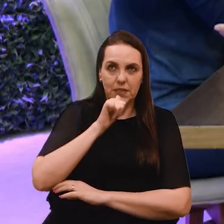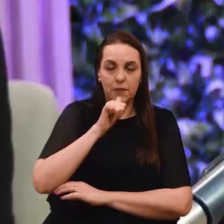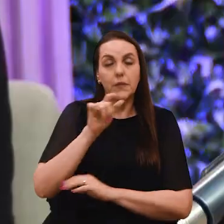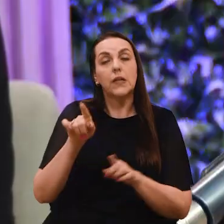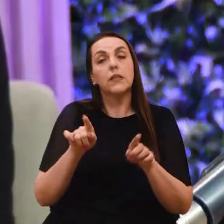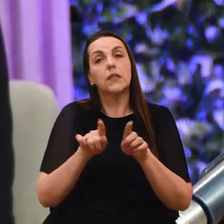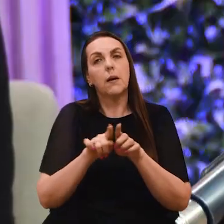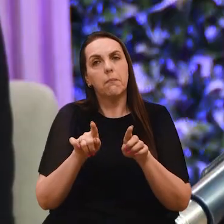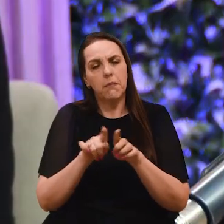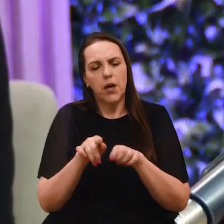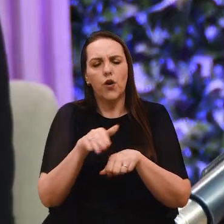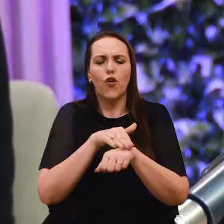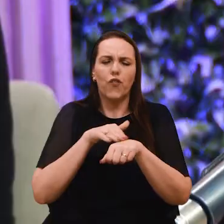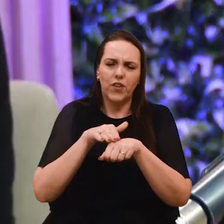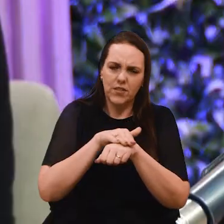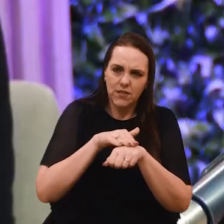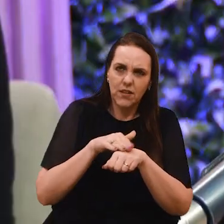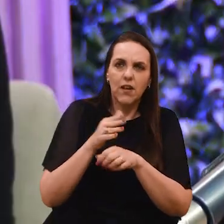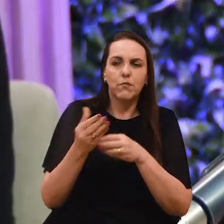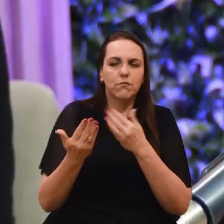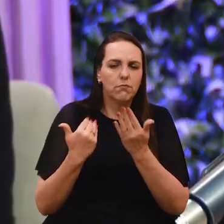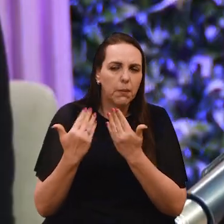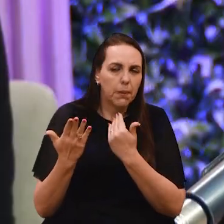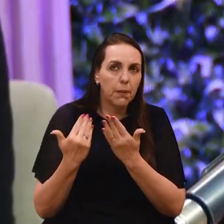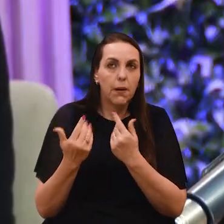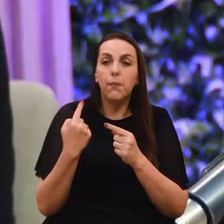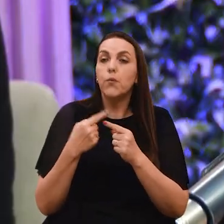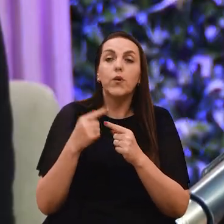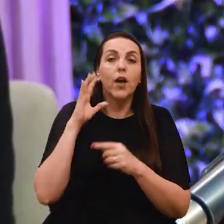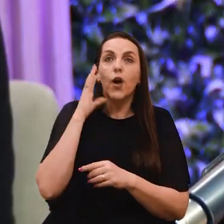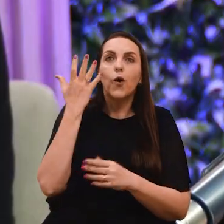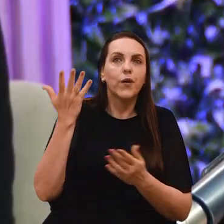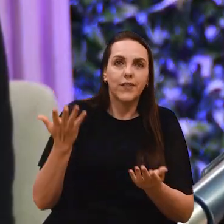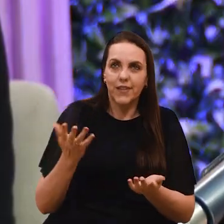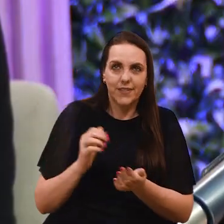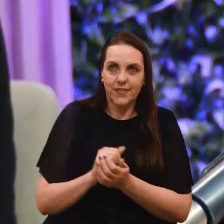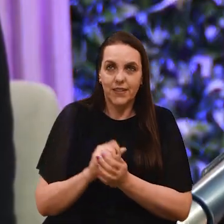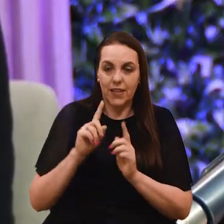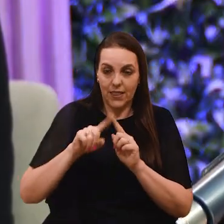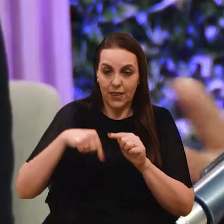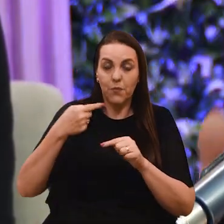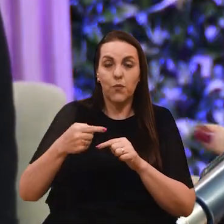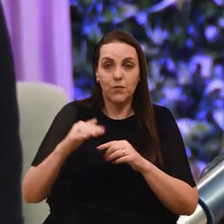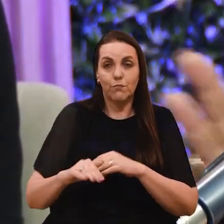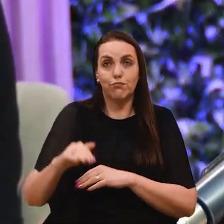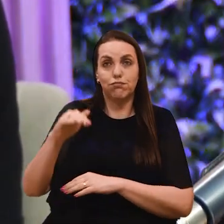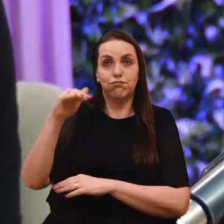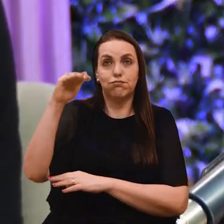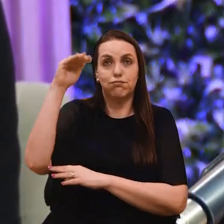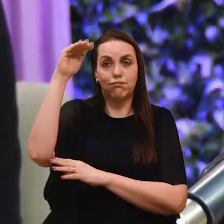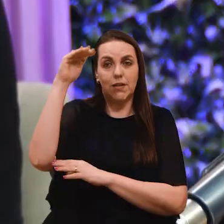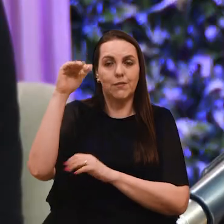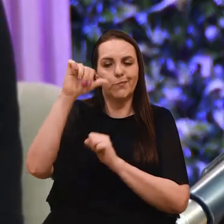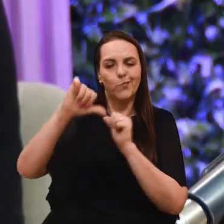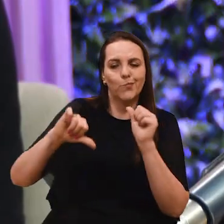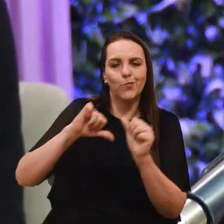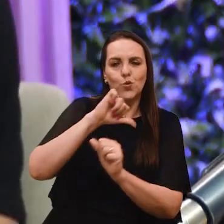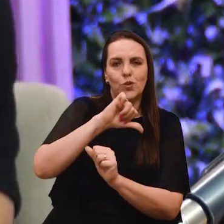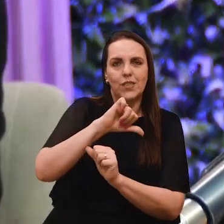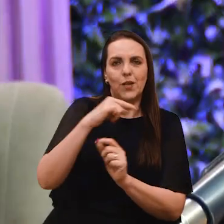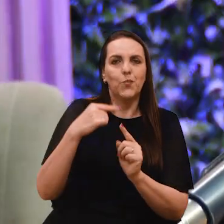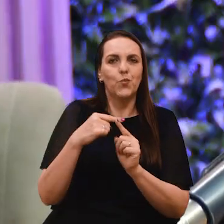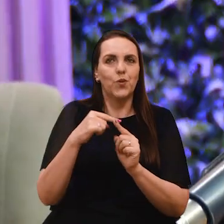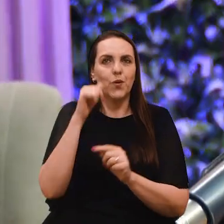também conversa um pouco por que acontecem essas coisas. Depois, quando é adulto, acaba... né? Porque as